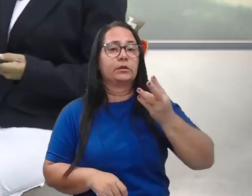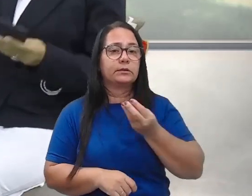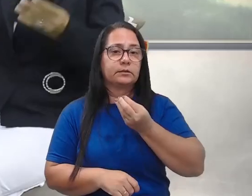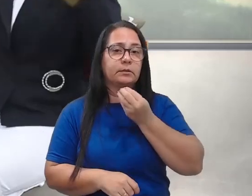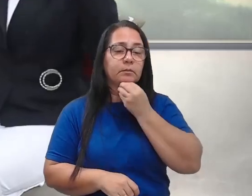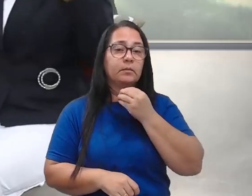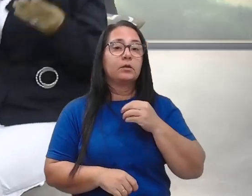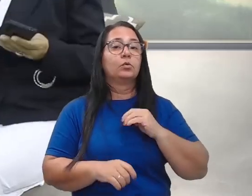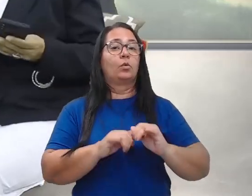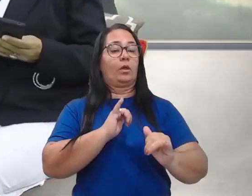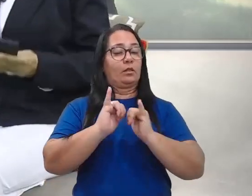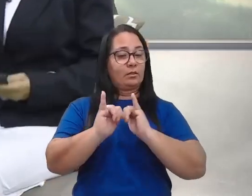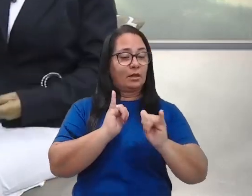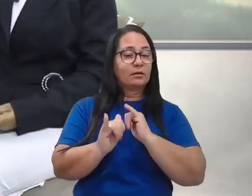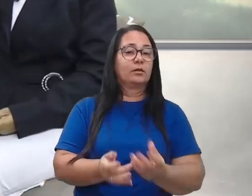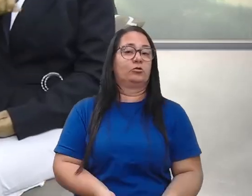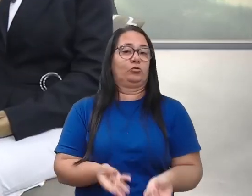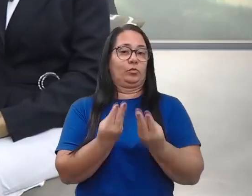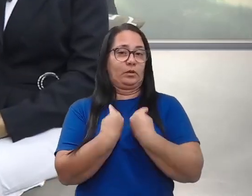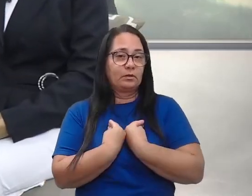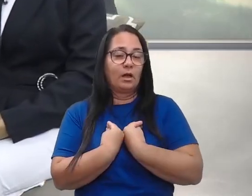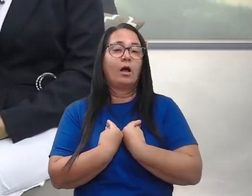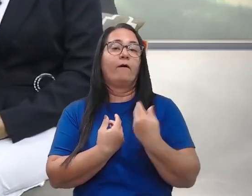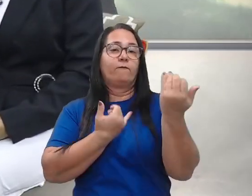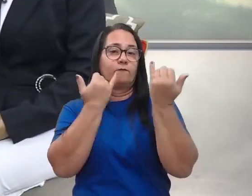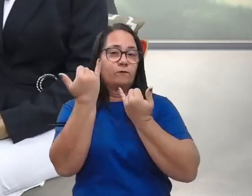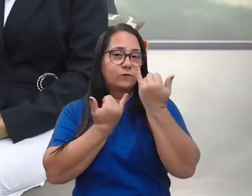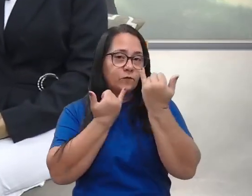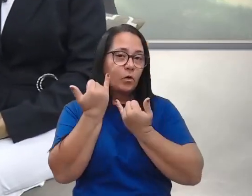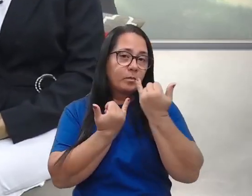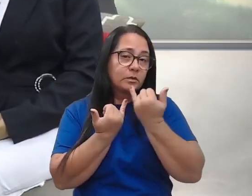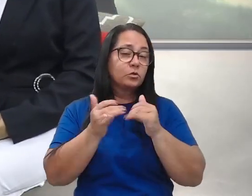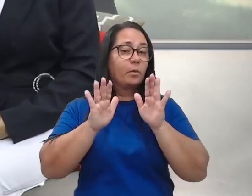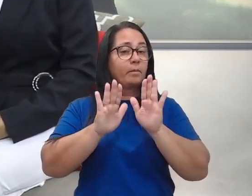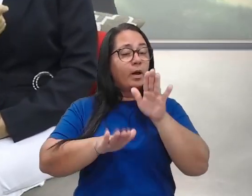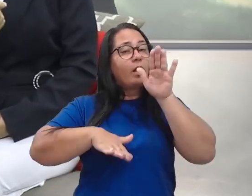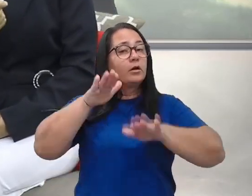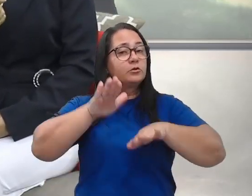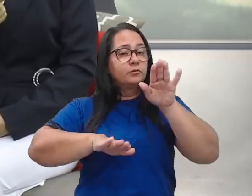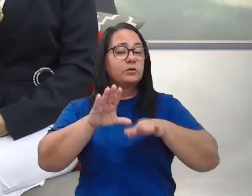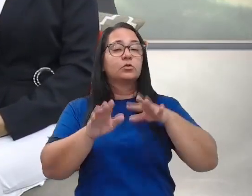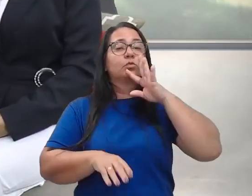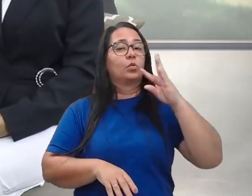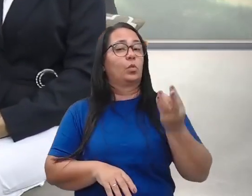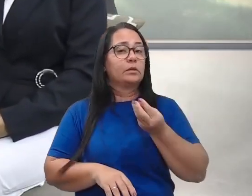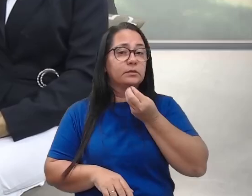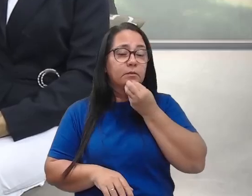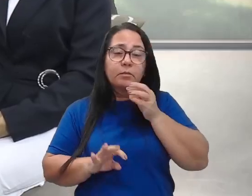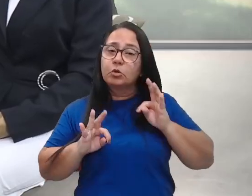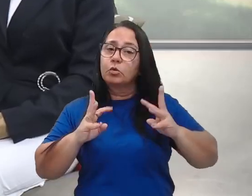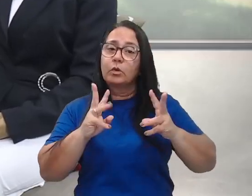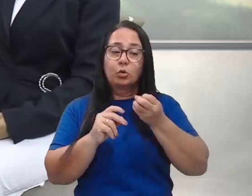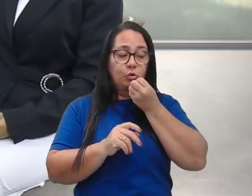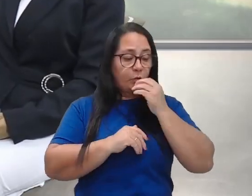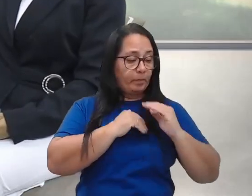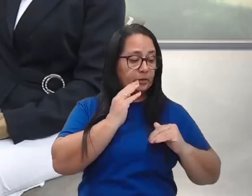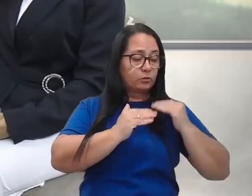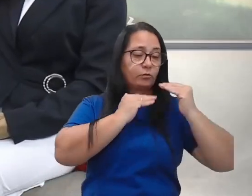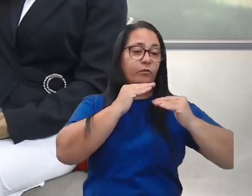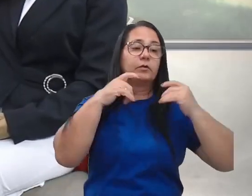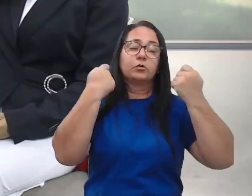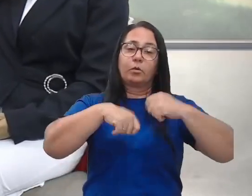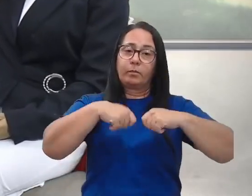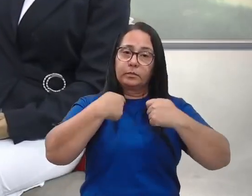gente, né? Ela traz muita informação, mas às vezes os conhecimentos não são todos bem desenvolvidos. E a gente tem hoje como suporte a